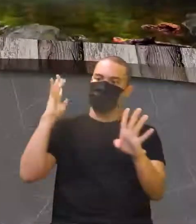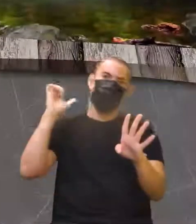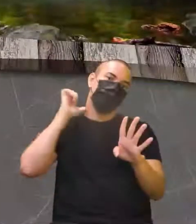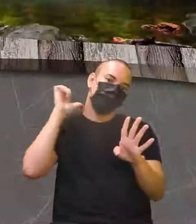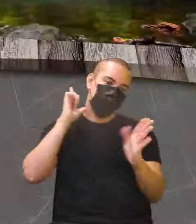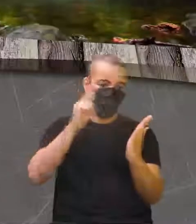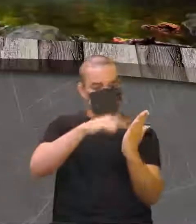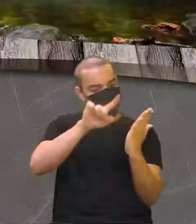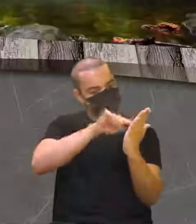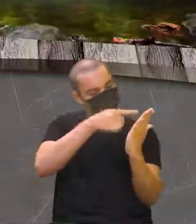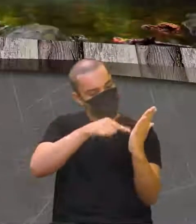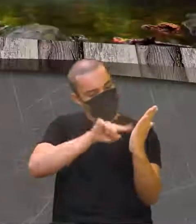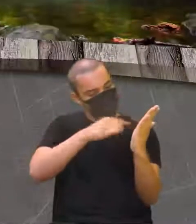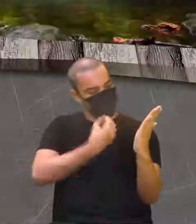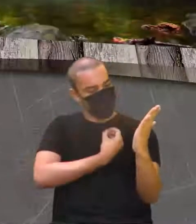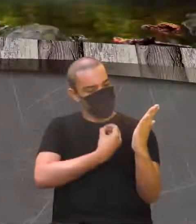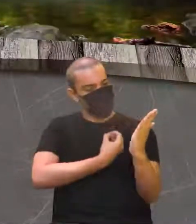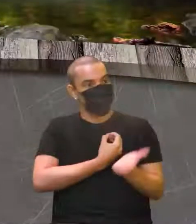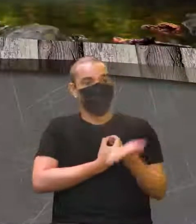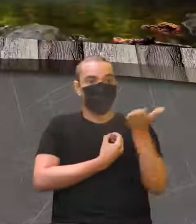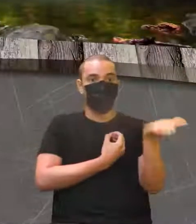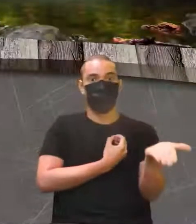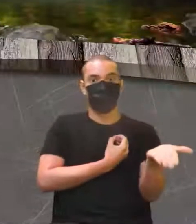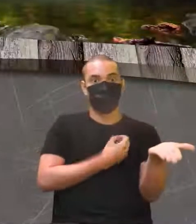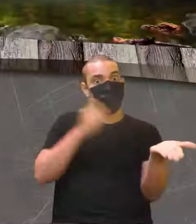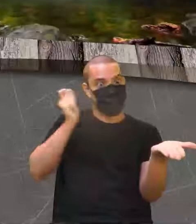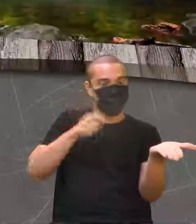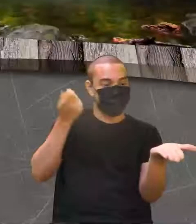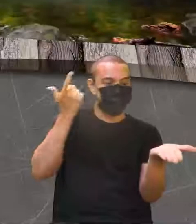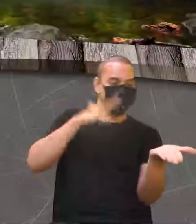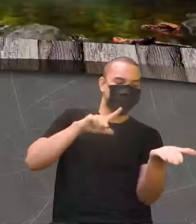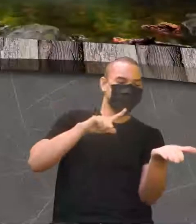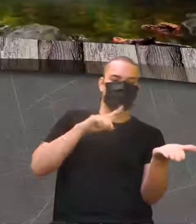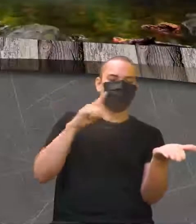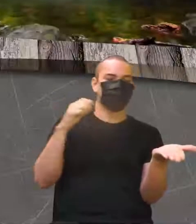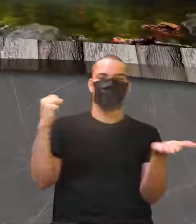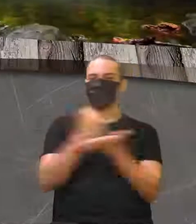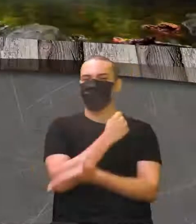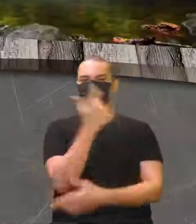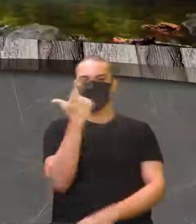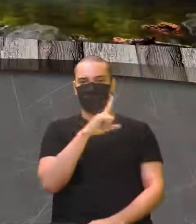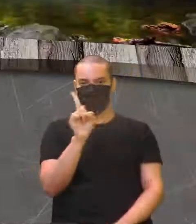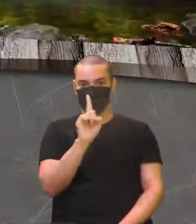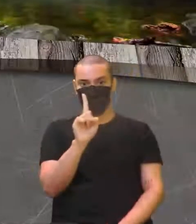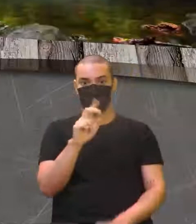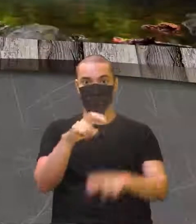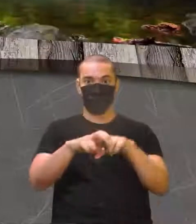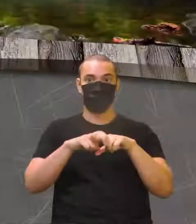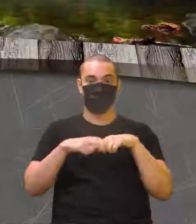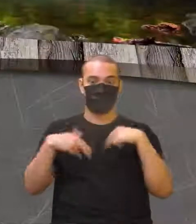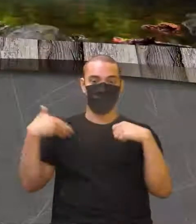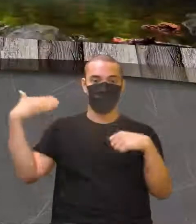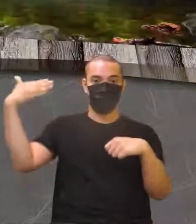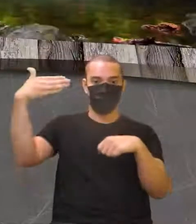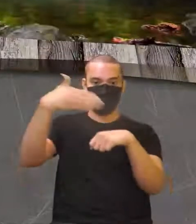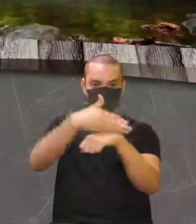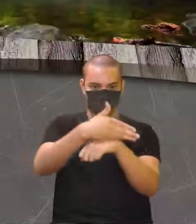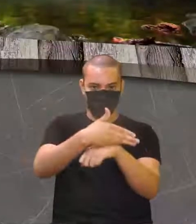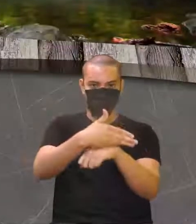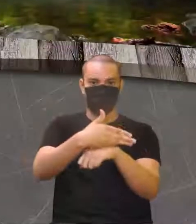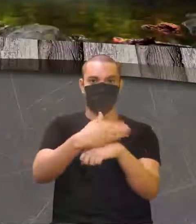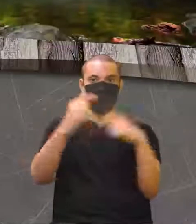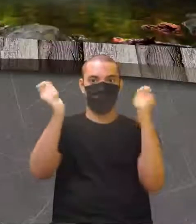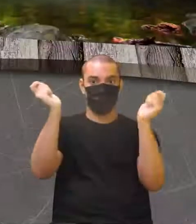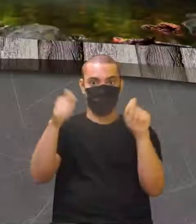Os eventos aleatórios estão condicionados a alguma coisa, né? Eu preciso, para participar da possibilidade de permitir que